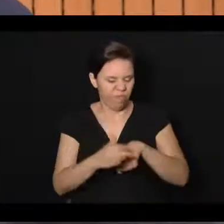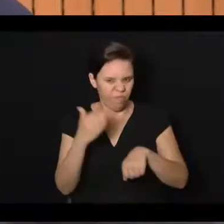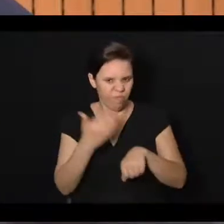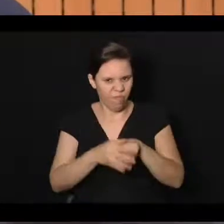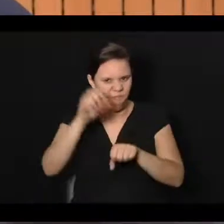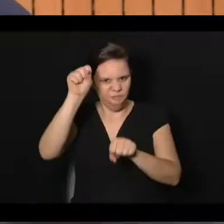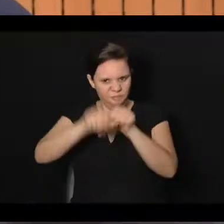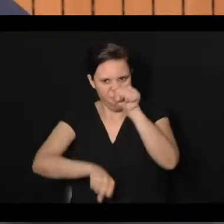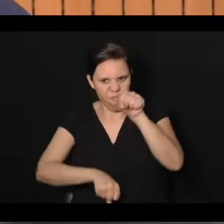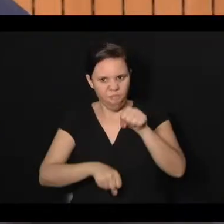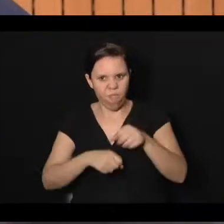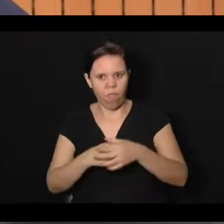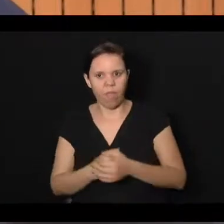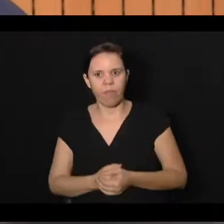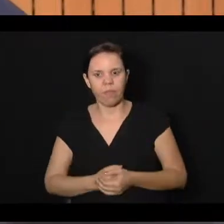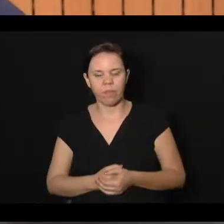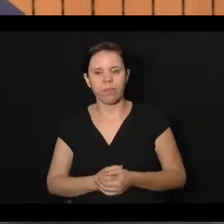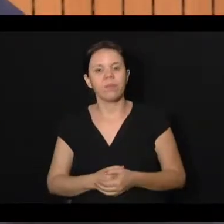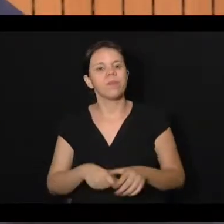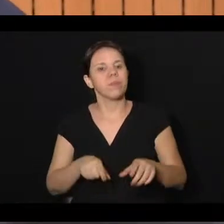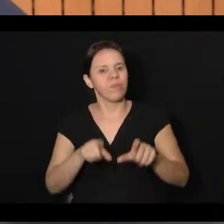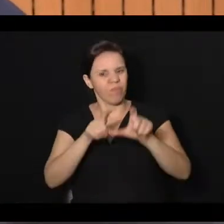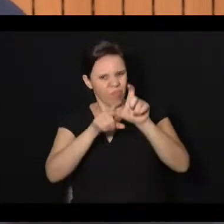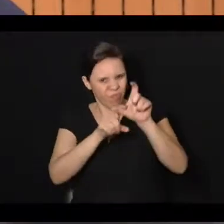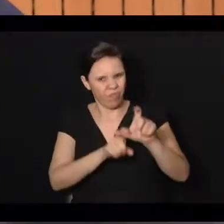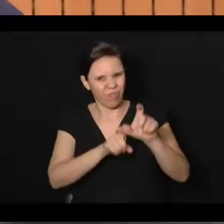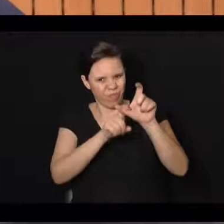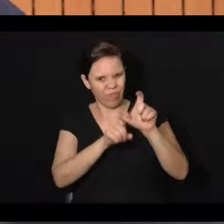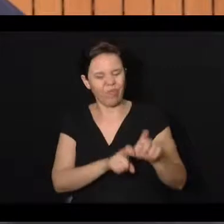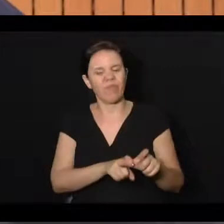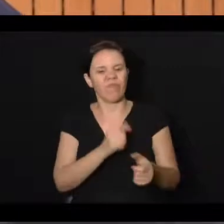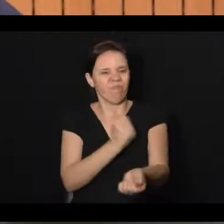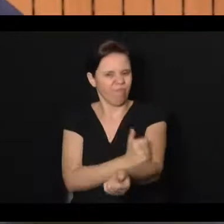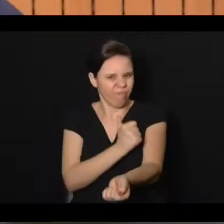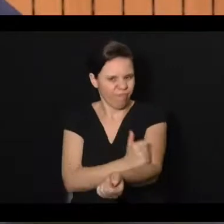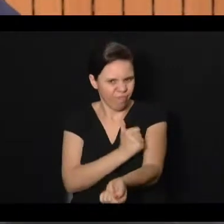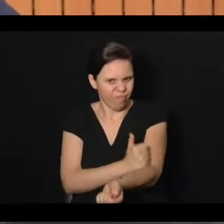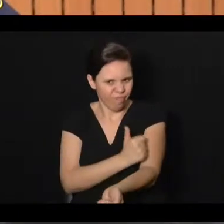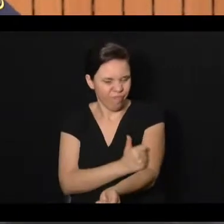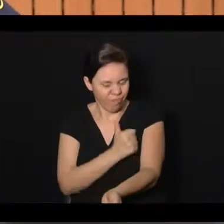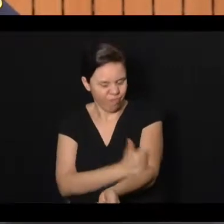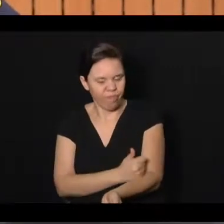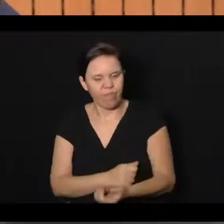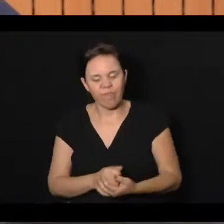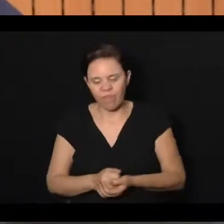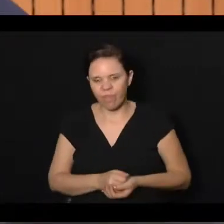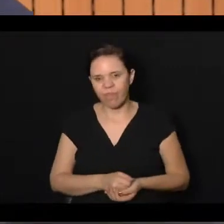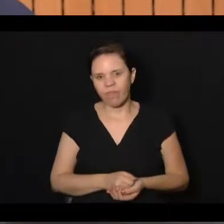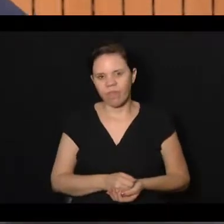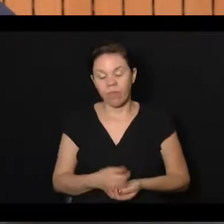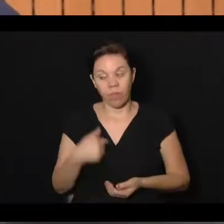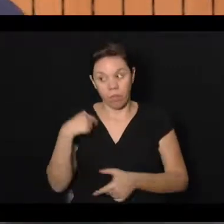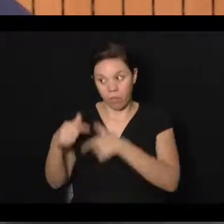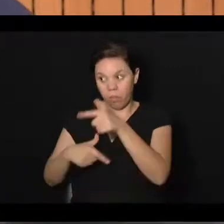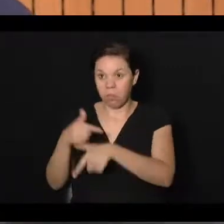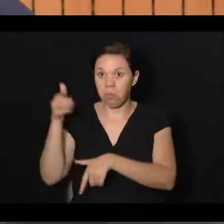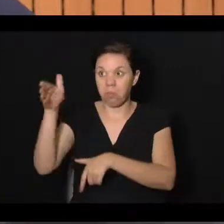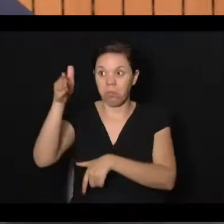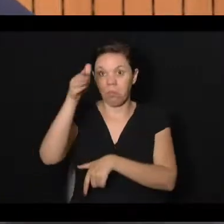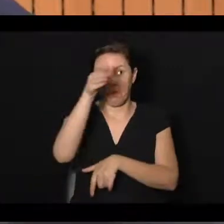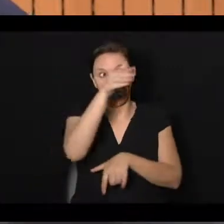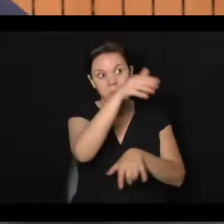e também a dependência química há inclusive nas operações que nós fazemos é comum